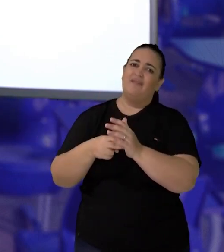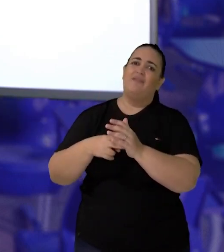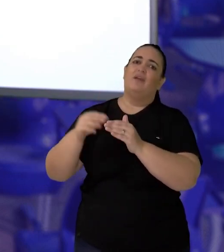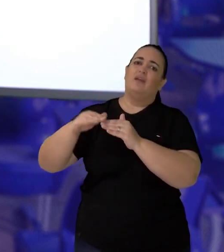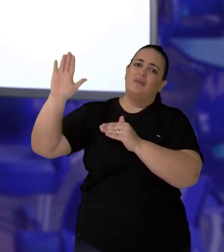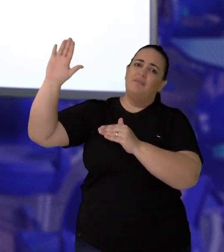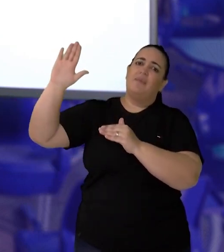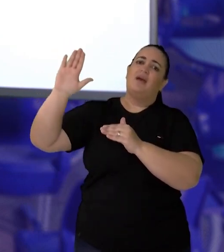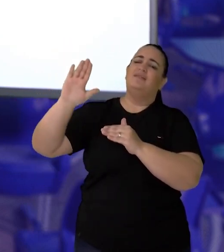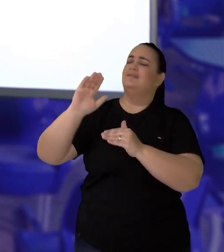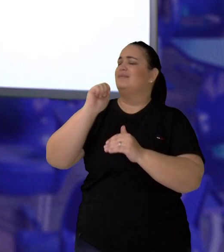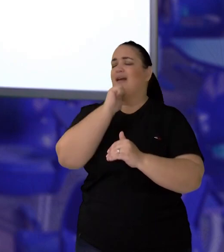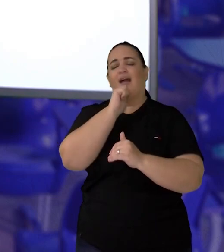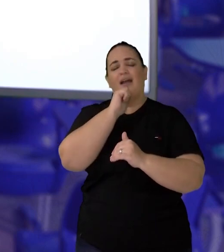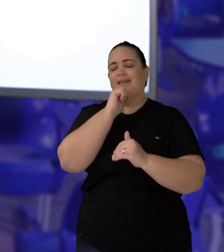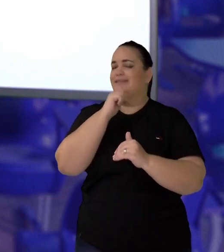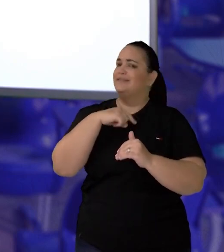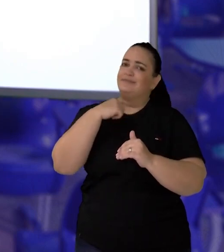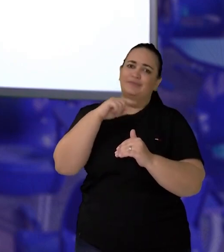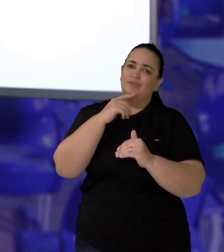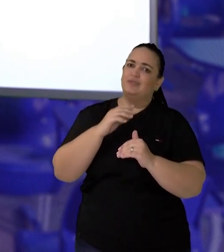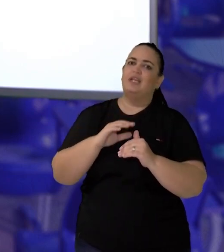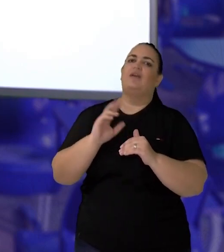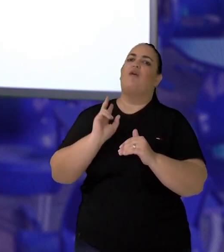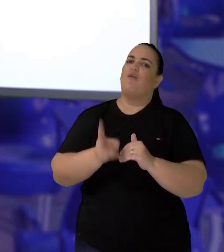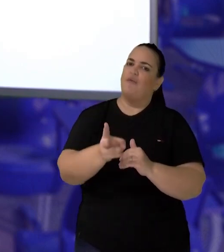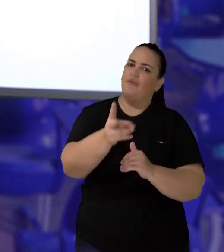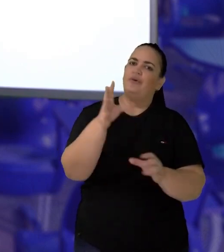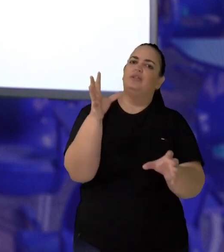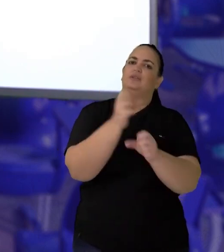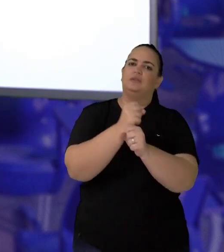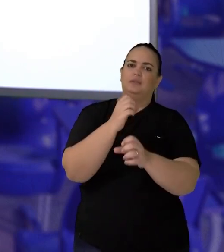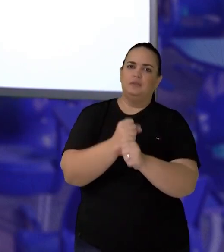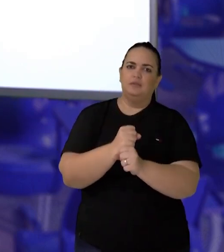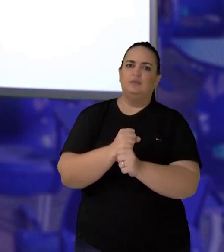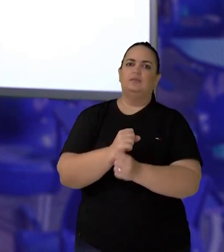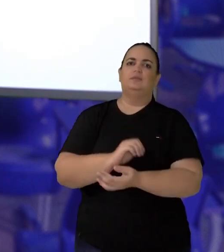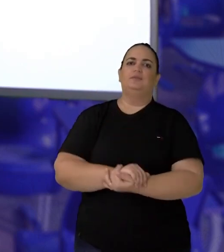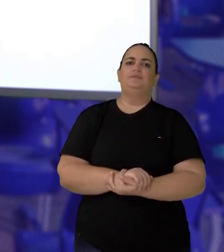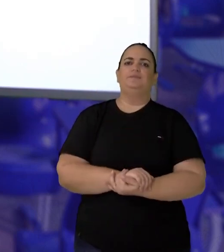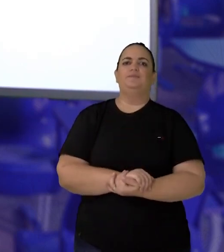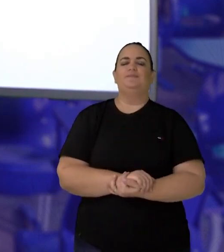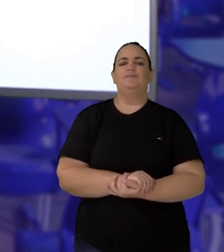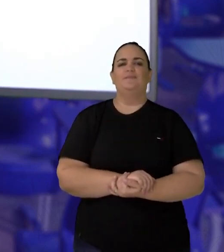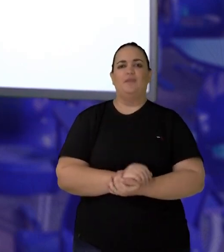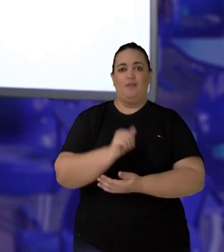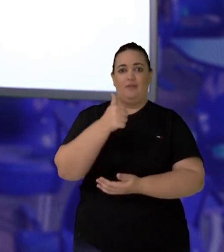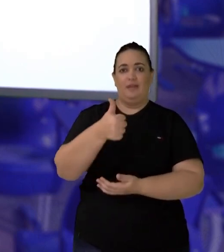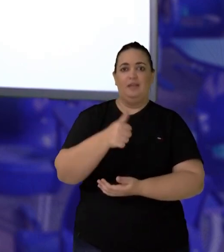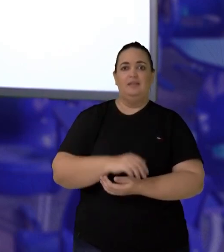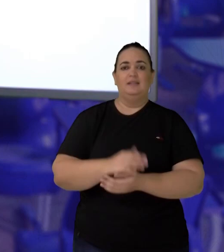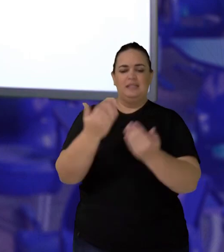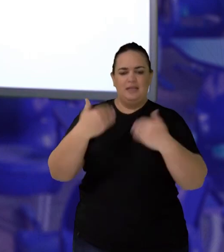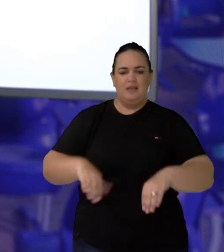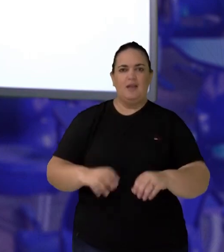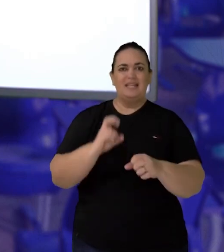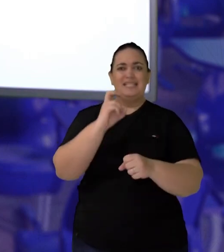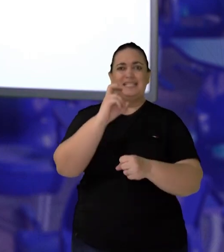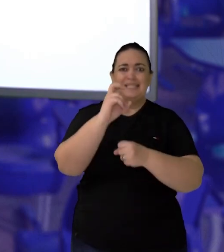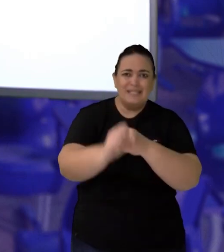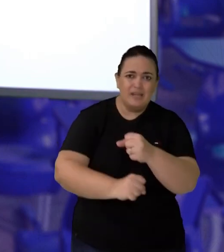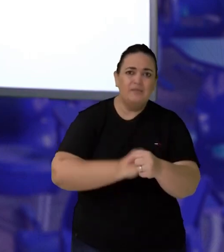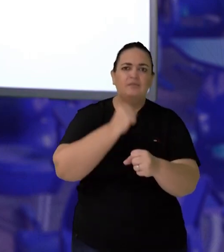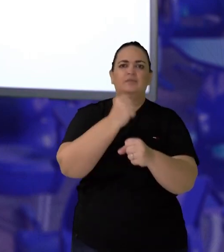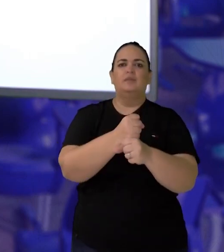que 0,01, fechado? Então, meu povo, eu vou ter que fazer o cálculo mais uma vez agora, fechado? Bora pro